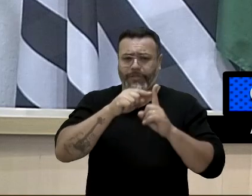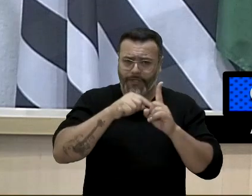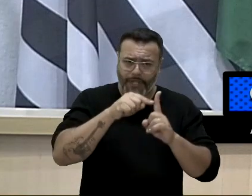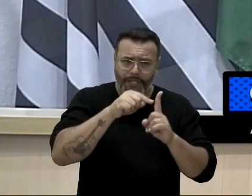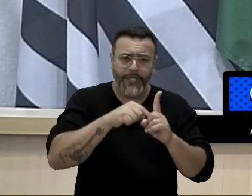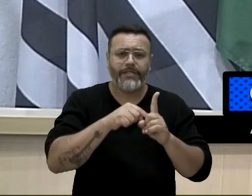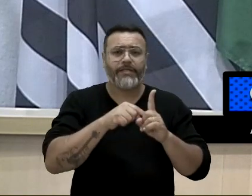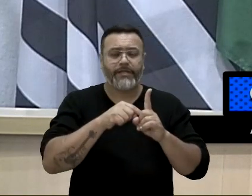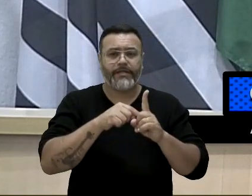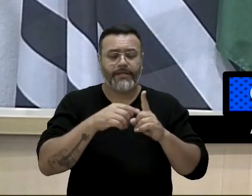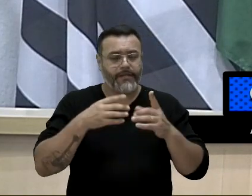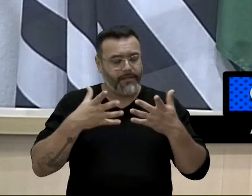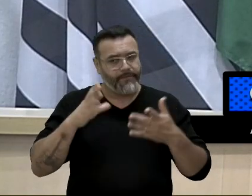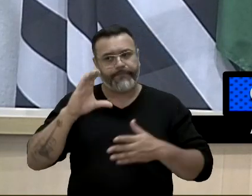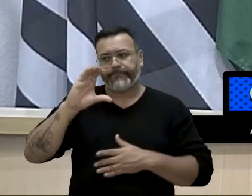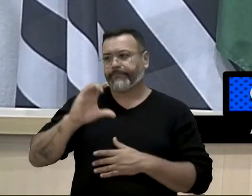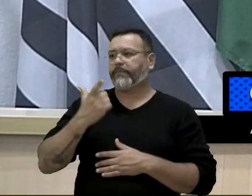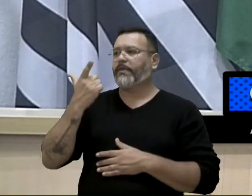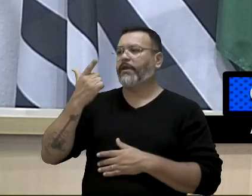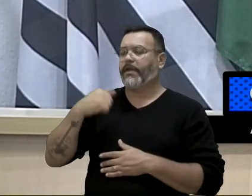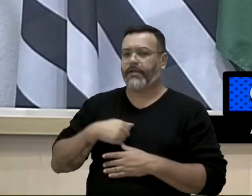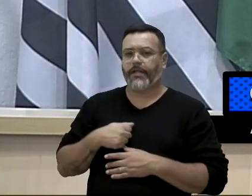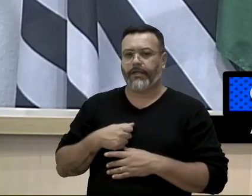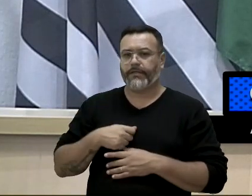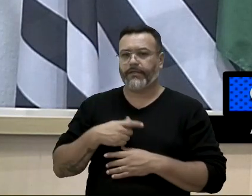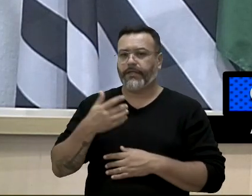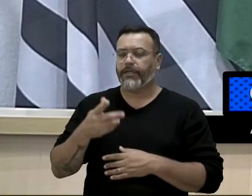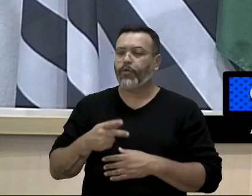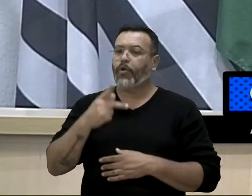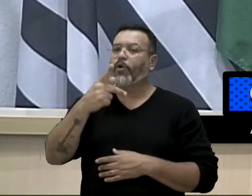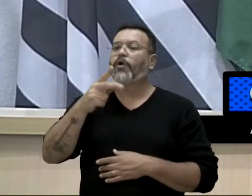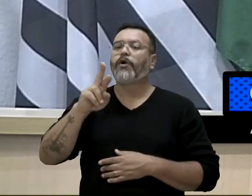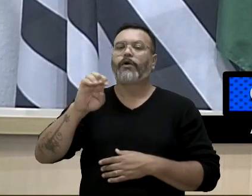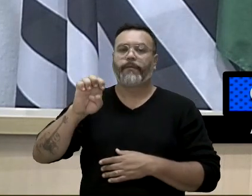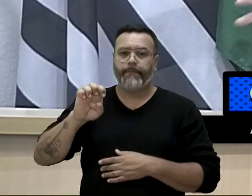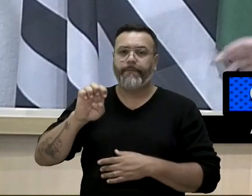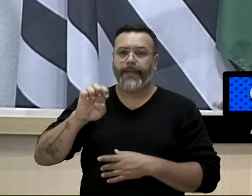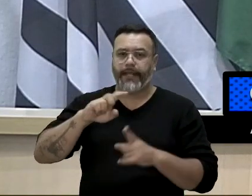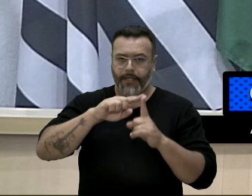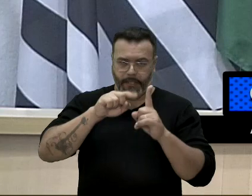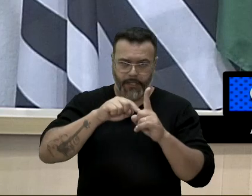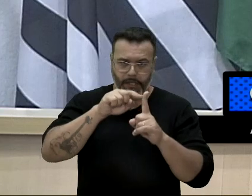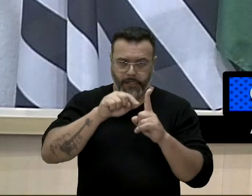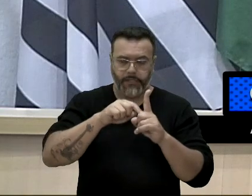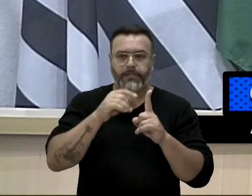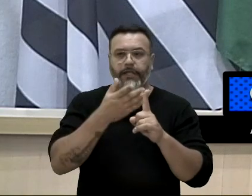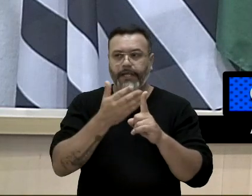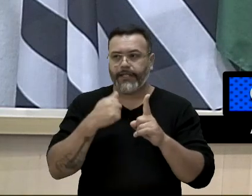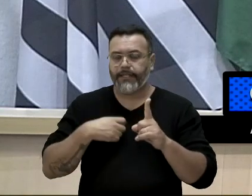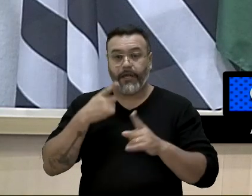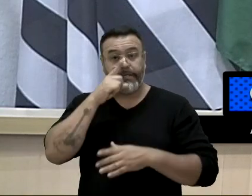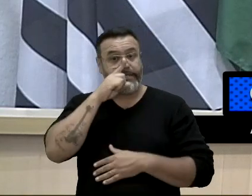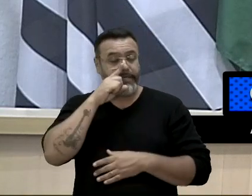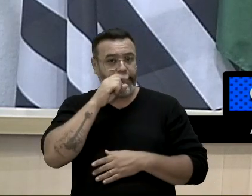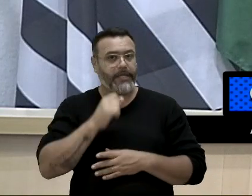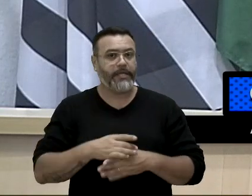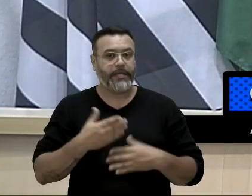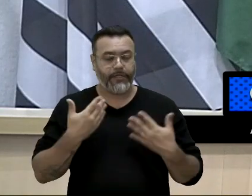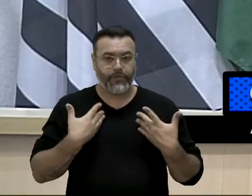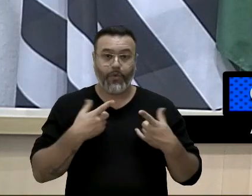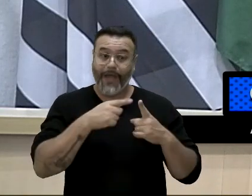pré-natal de alto risco, eu tenho uma chance maior dessa gestante ter uma carga mais